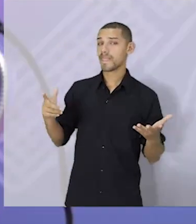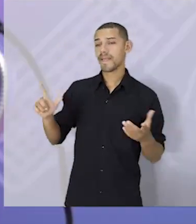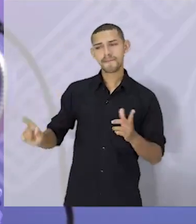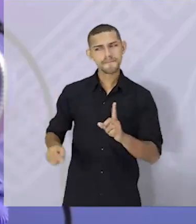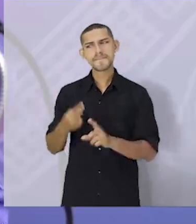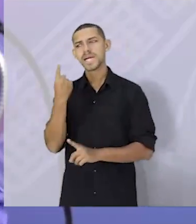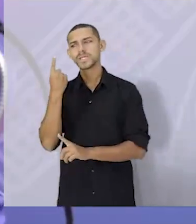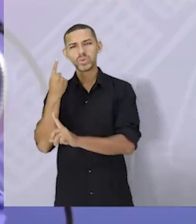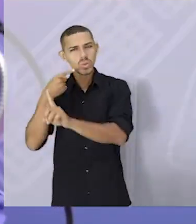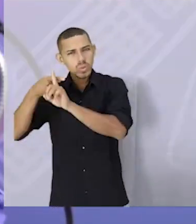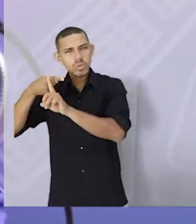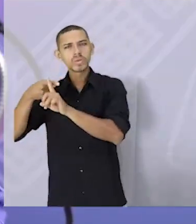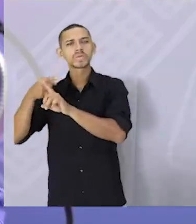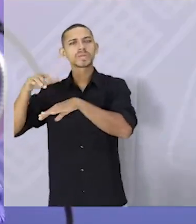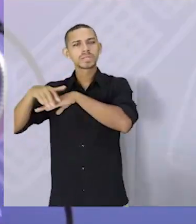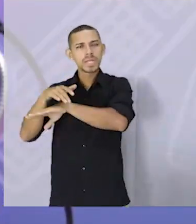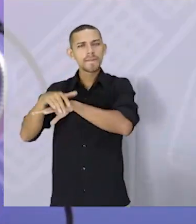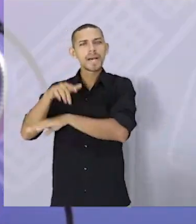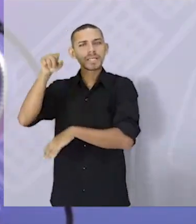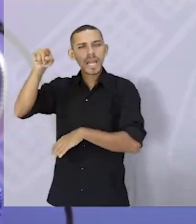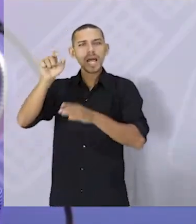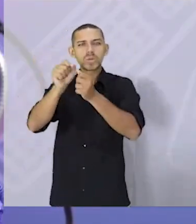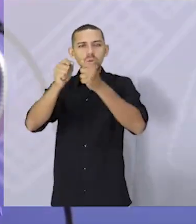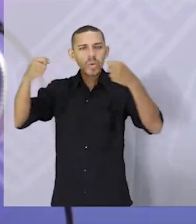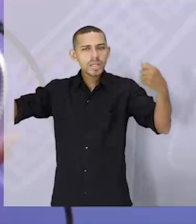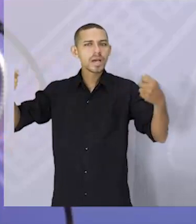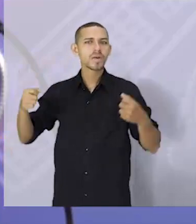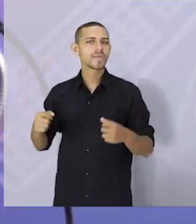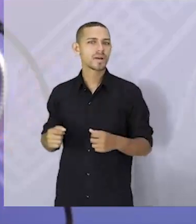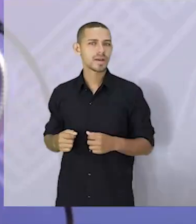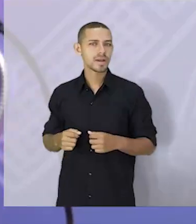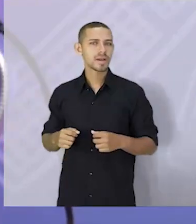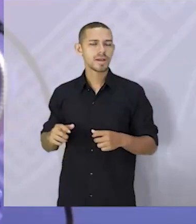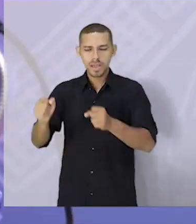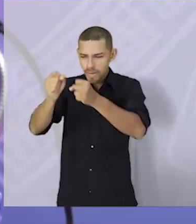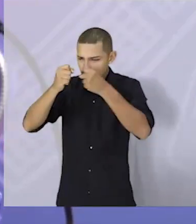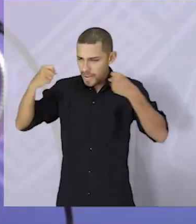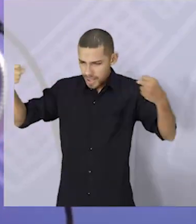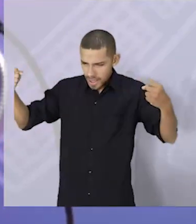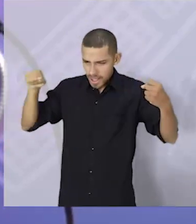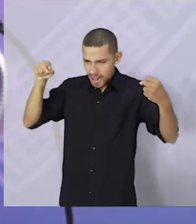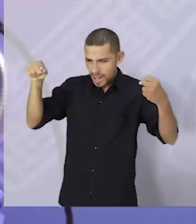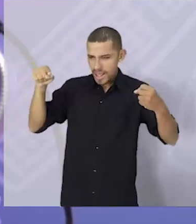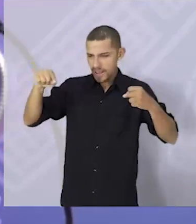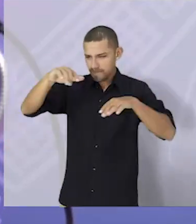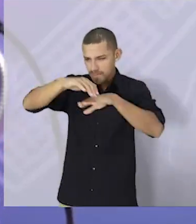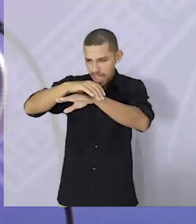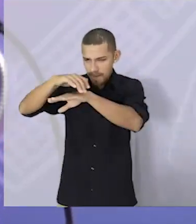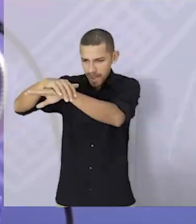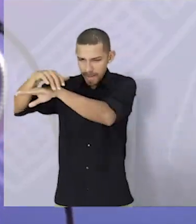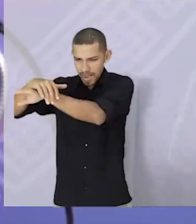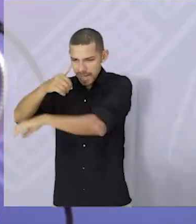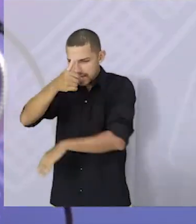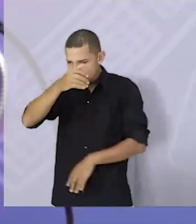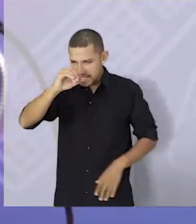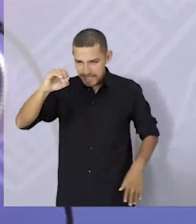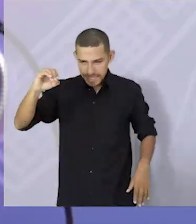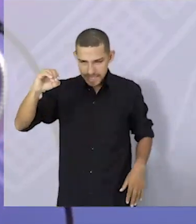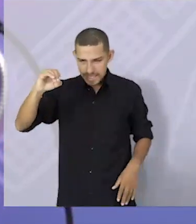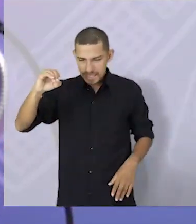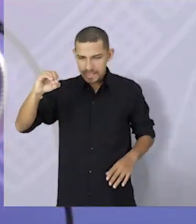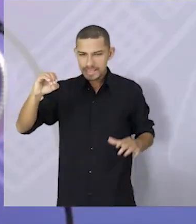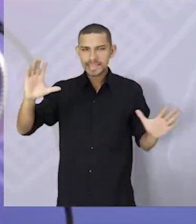um lá no seu guarda-roupa. Então, quando você abrir seu guarda-roupa com 100 pares, ali você já percebe que tem algo de